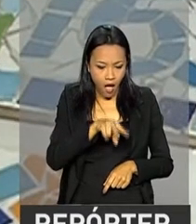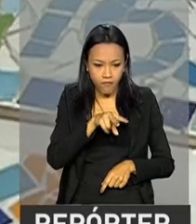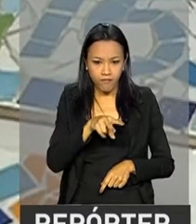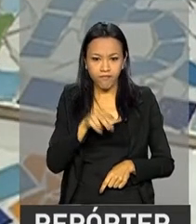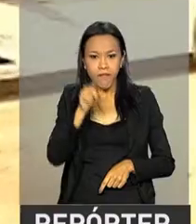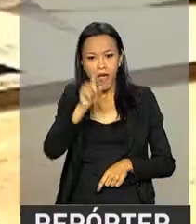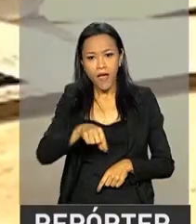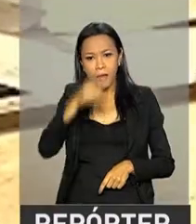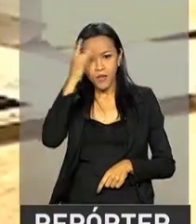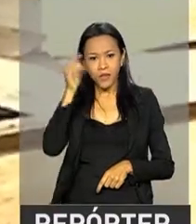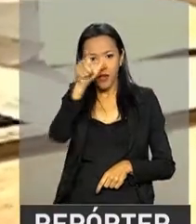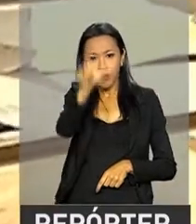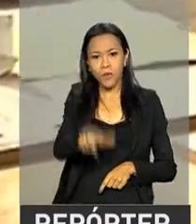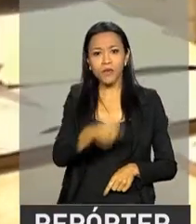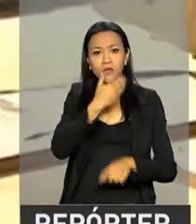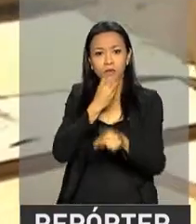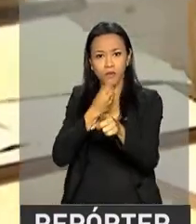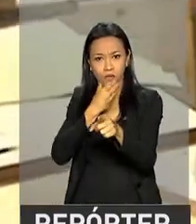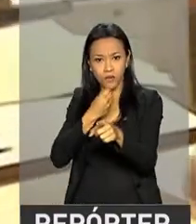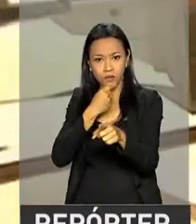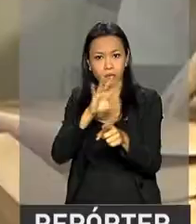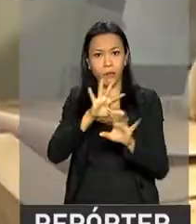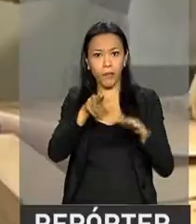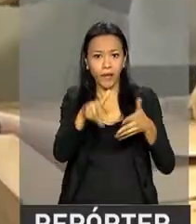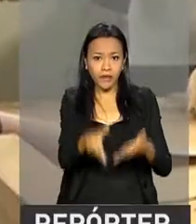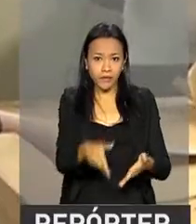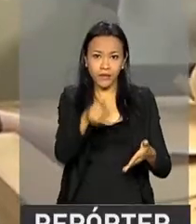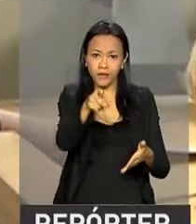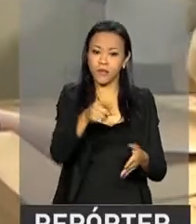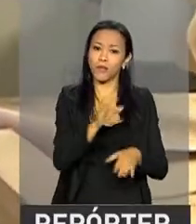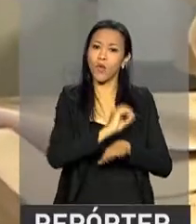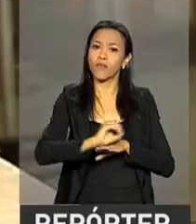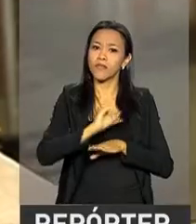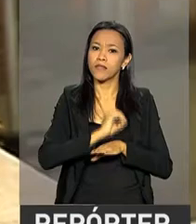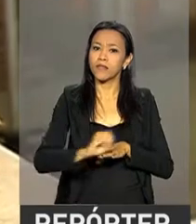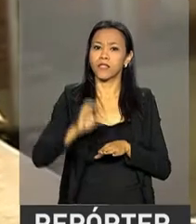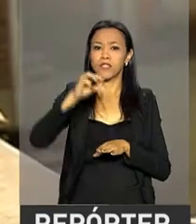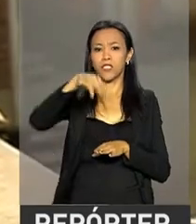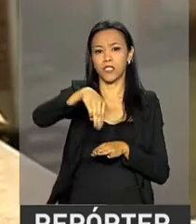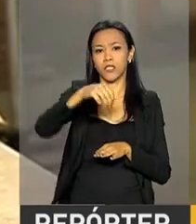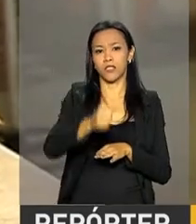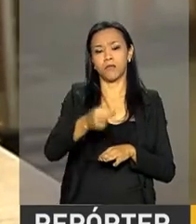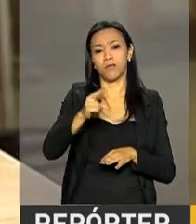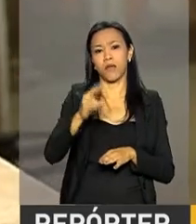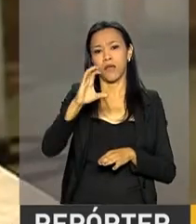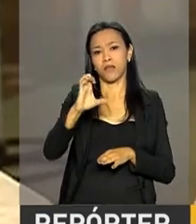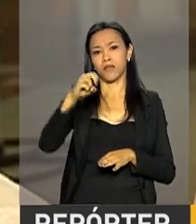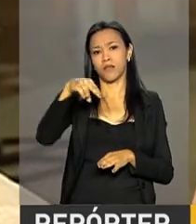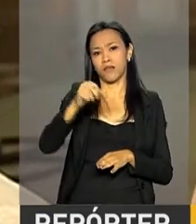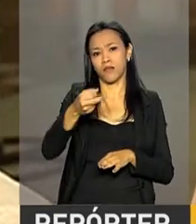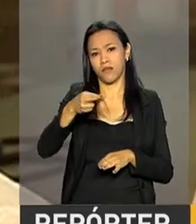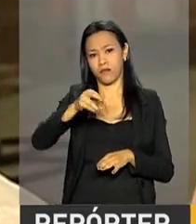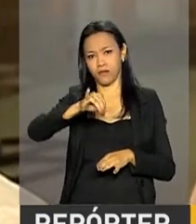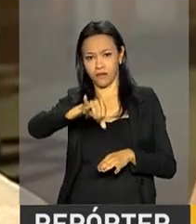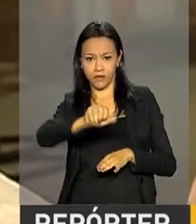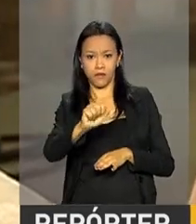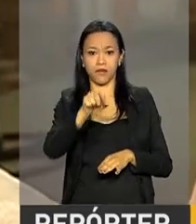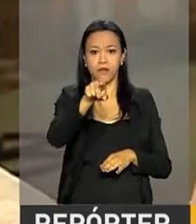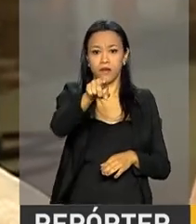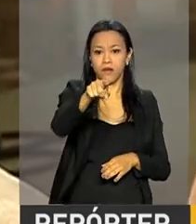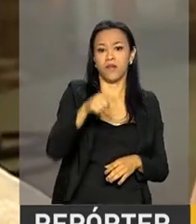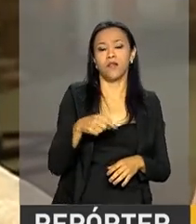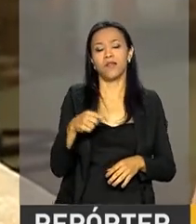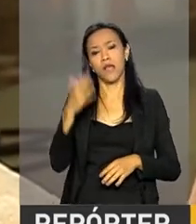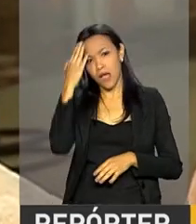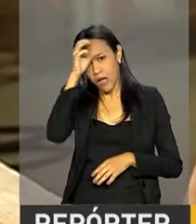como seo joão brasil que participa da oficina de marcenaria do projeto aprender a mexer nas máquinas também né acreditem na